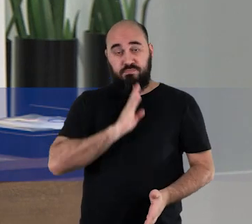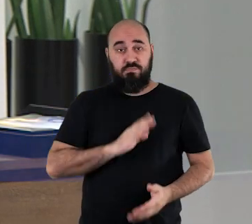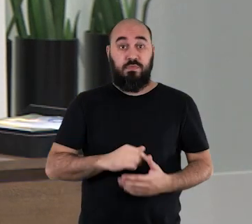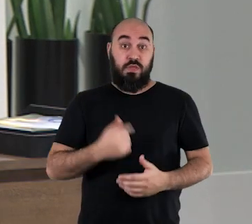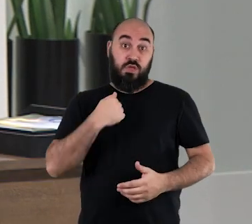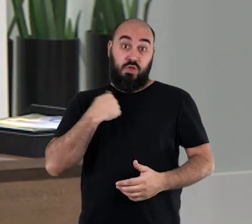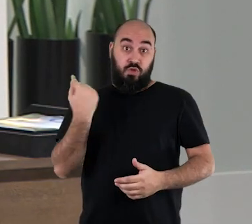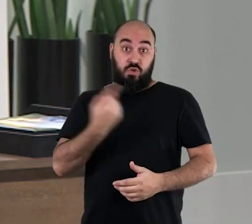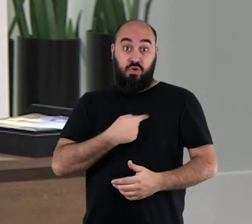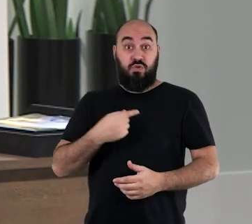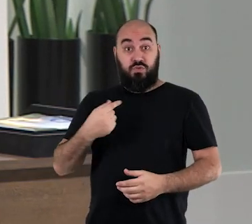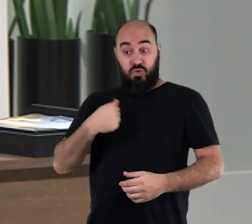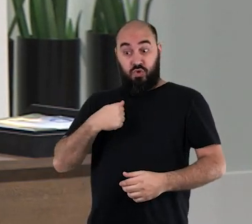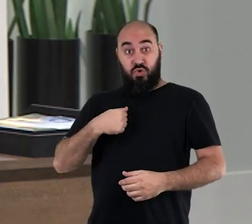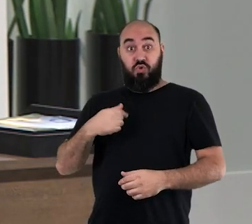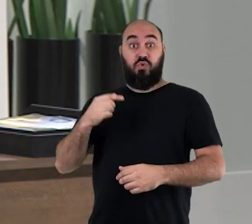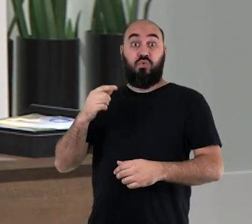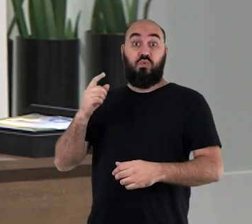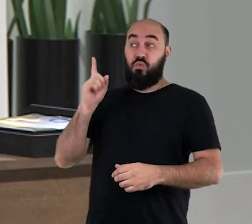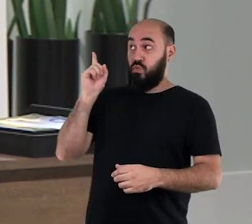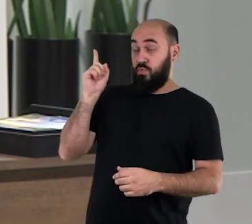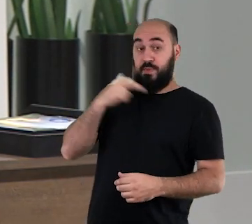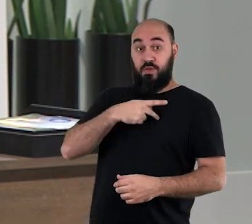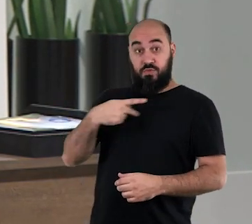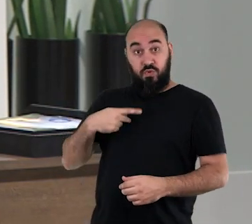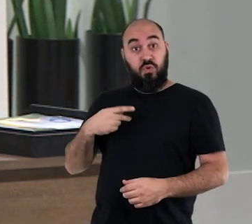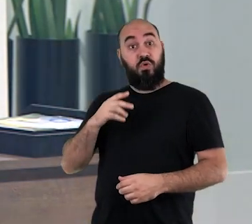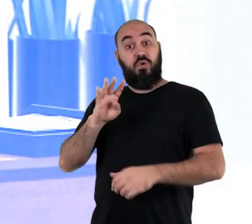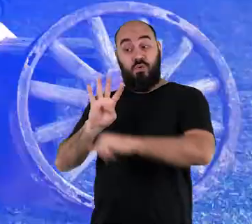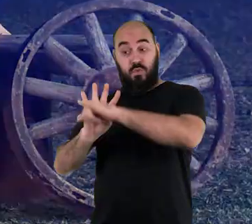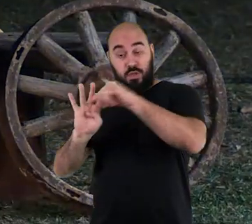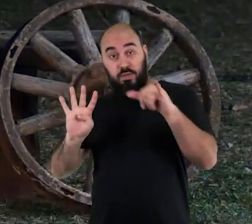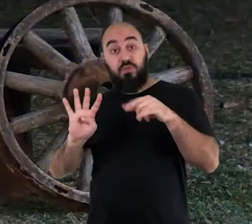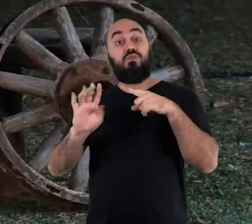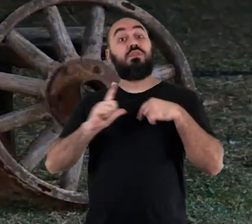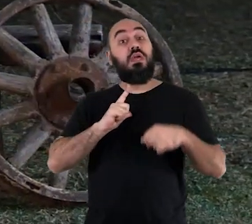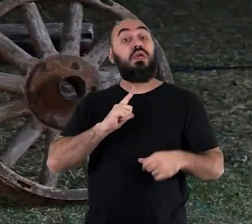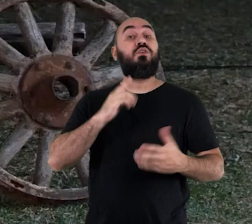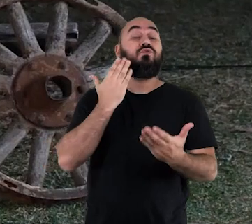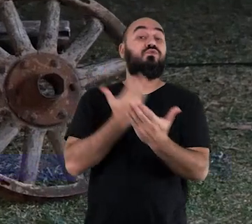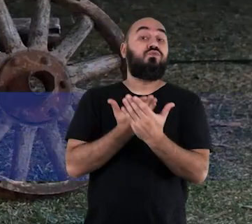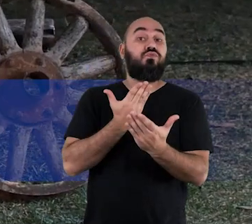recentemente gravamos um estudo bíblico que você pode